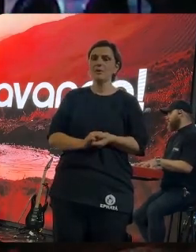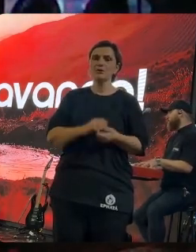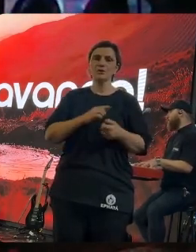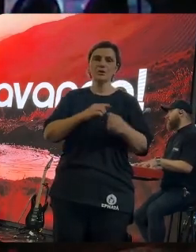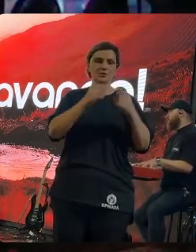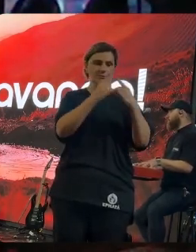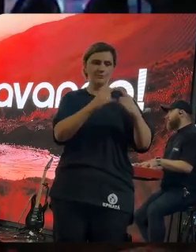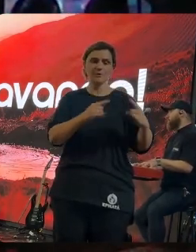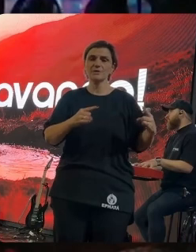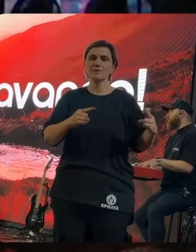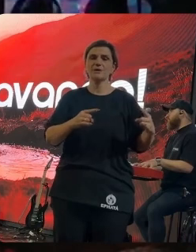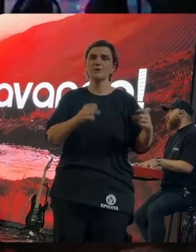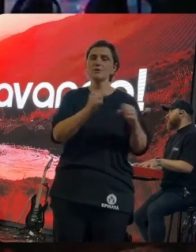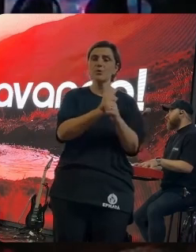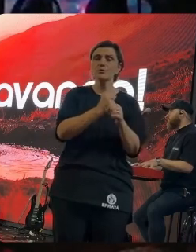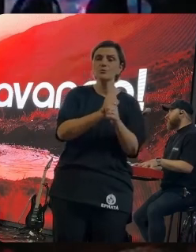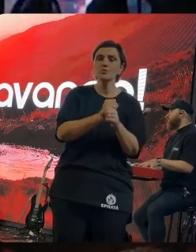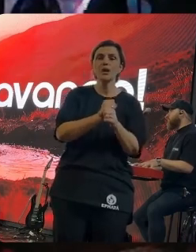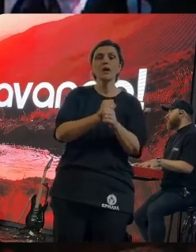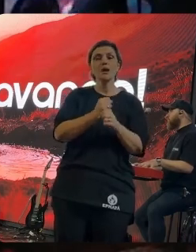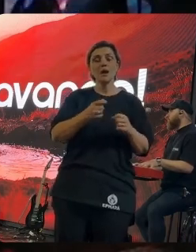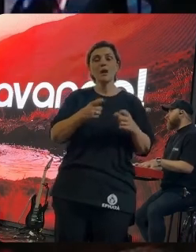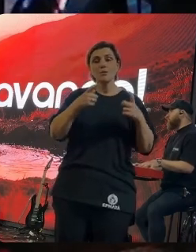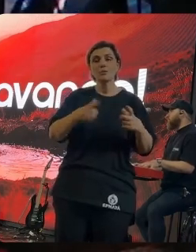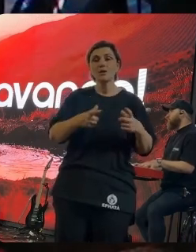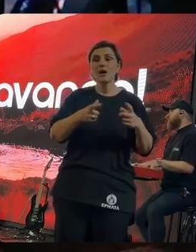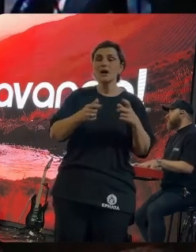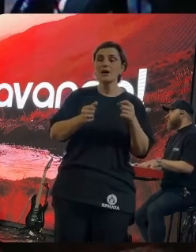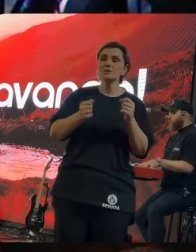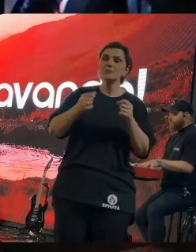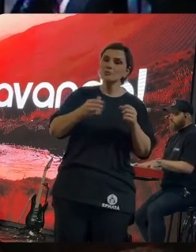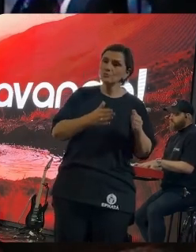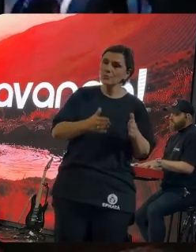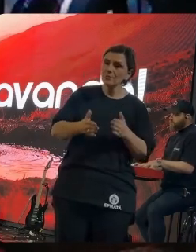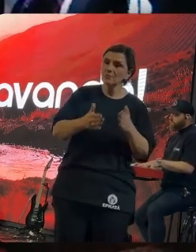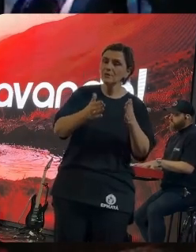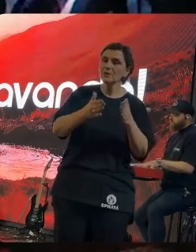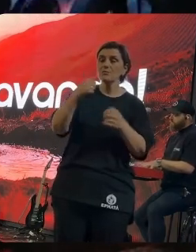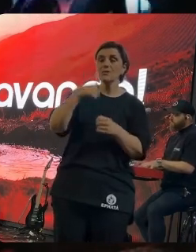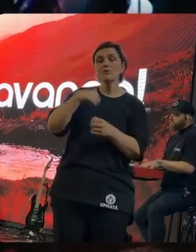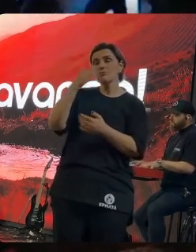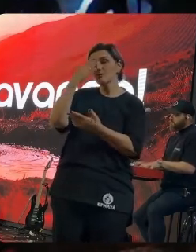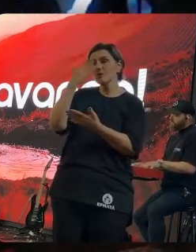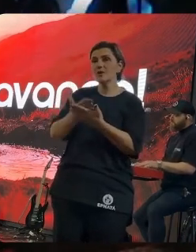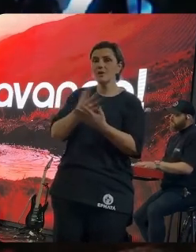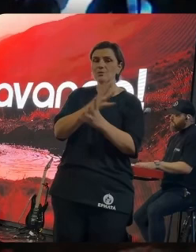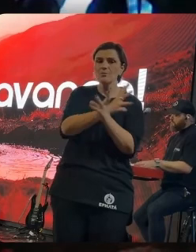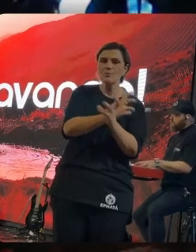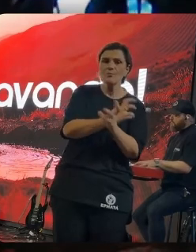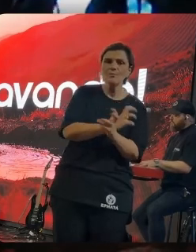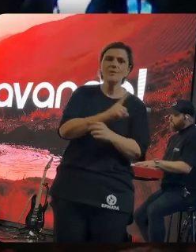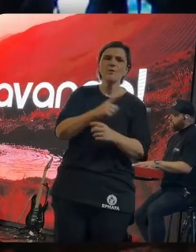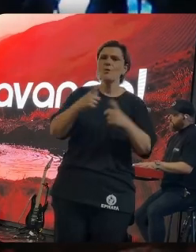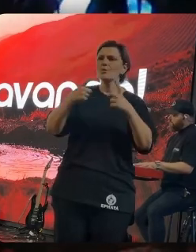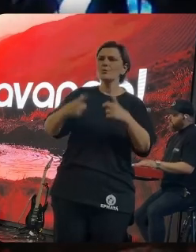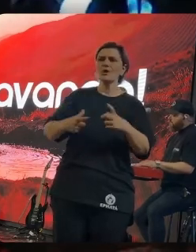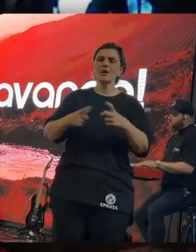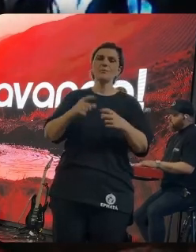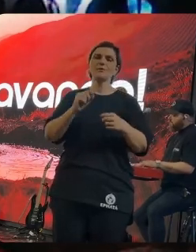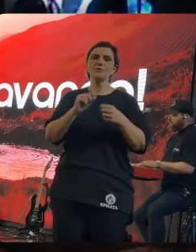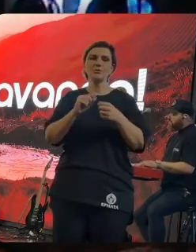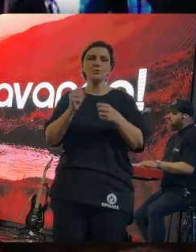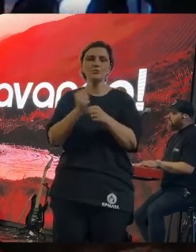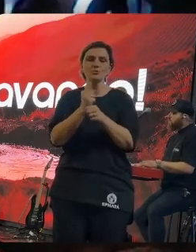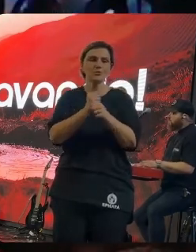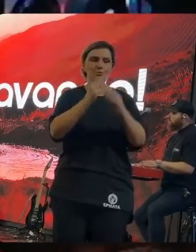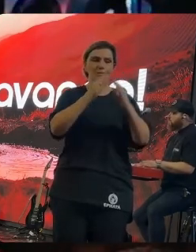tendas, não é. Deserto é lugar de passagem, sim, eu acredito e eu creio nessa realidade. Eu creio que deserto não é lugar para a gente estabelecer a nossa